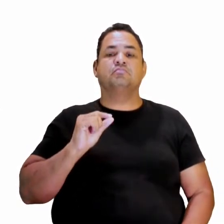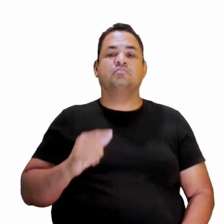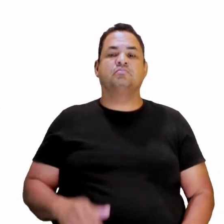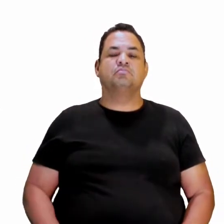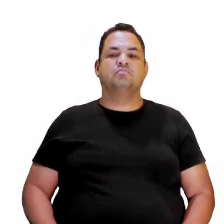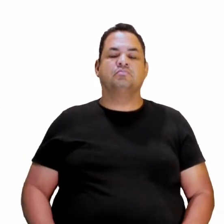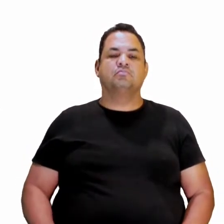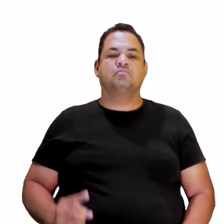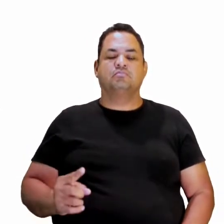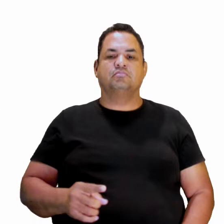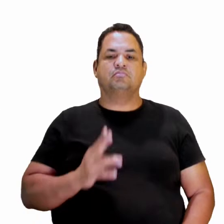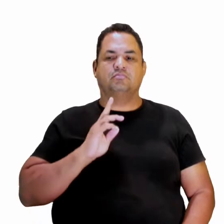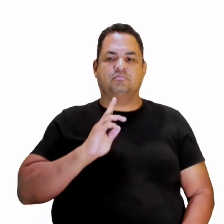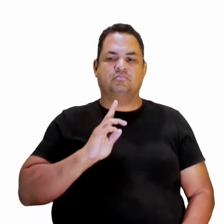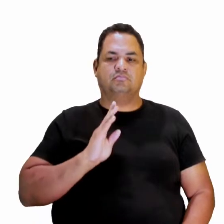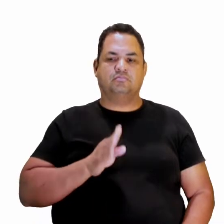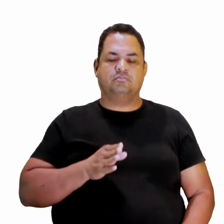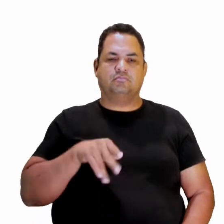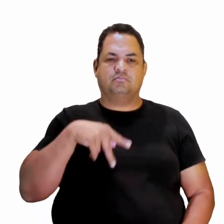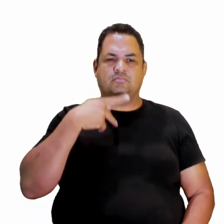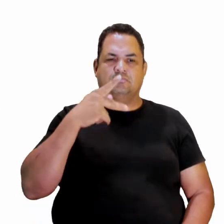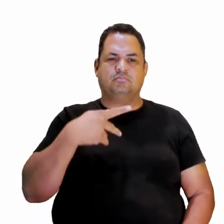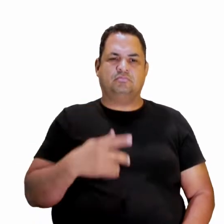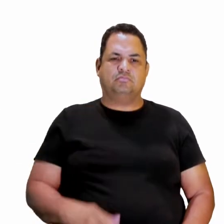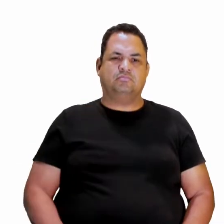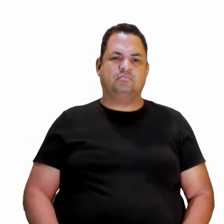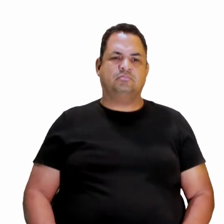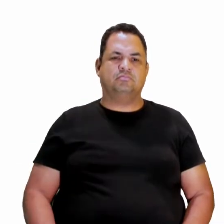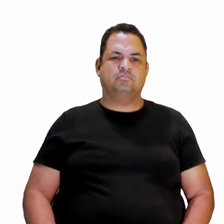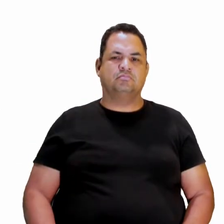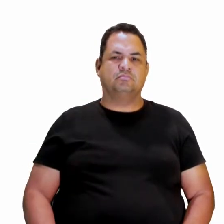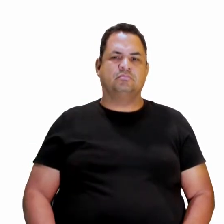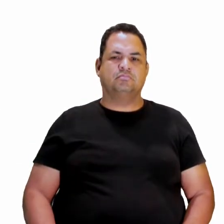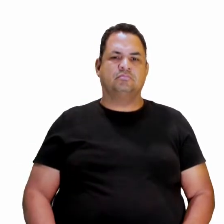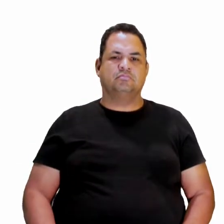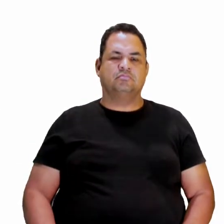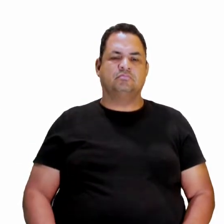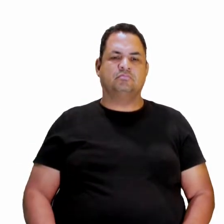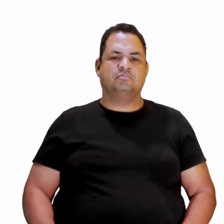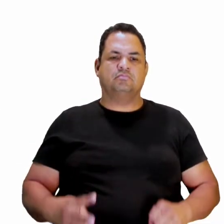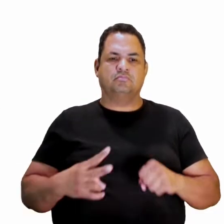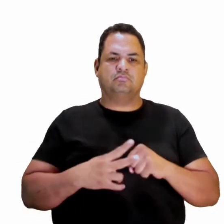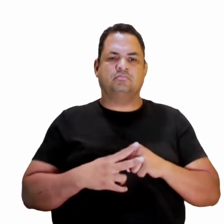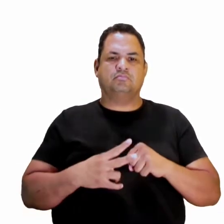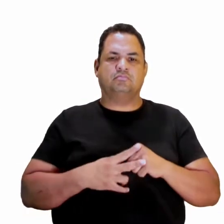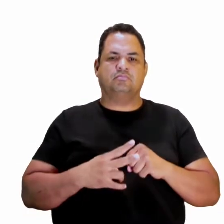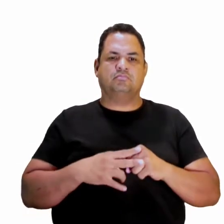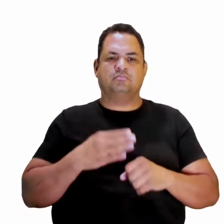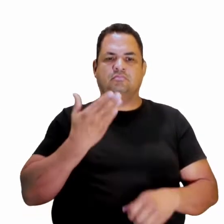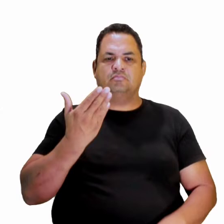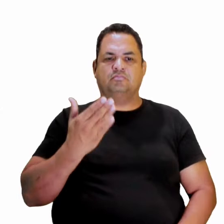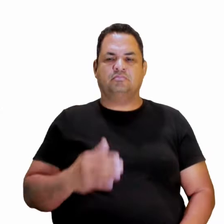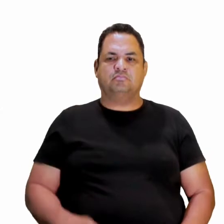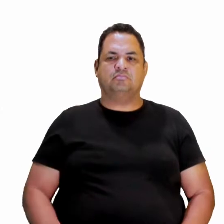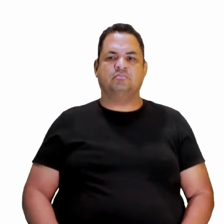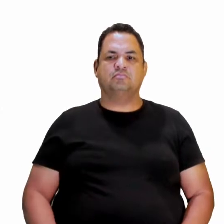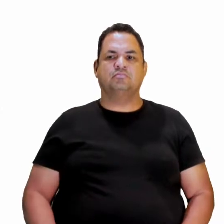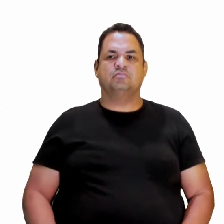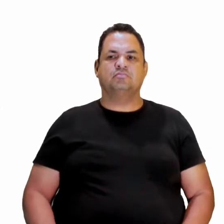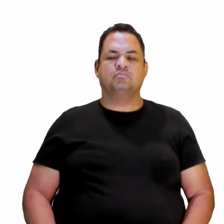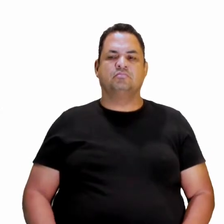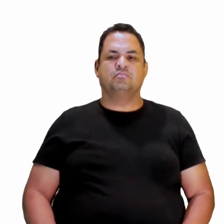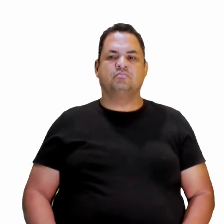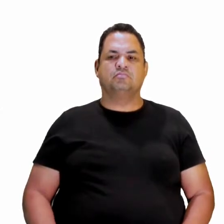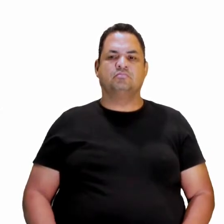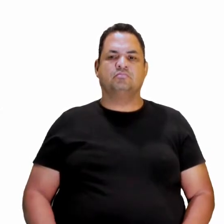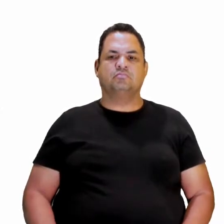Então, eu acabei de falar para vocês, damage é o quê? É um verbo que veio aqui de damage